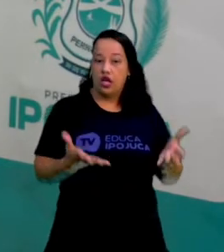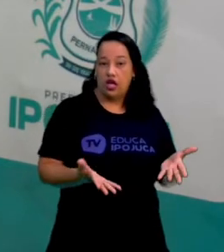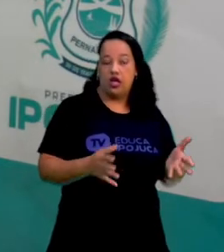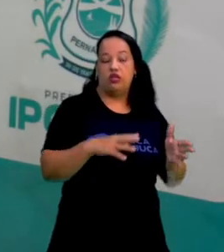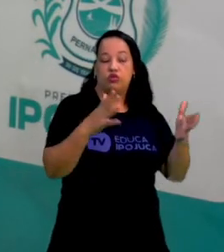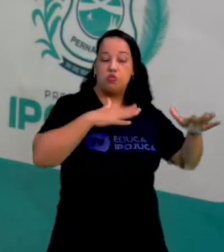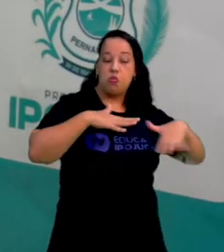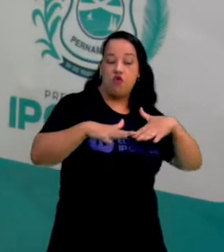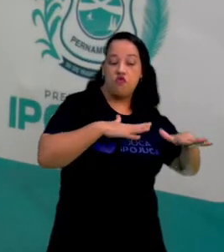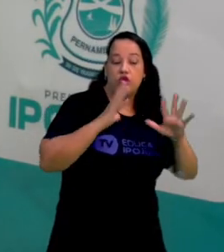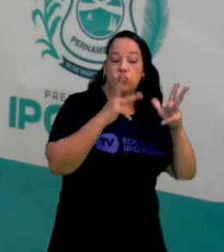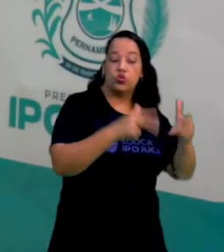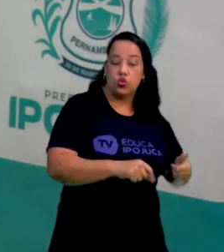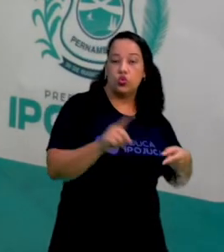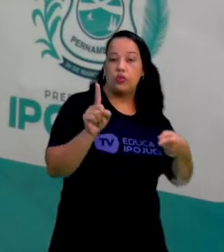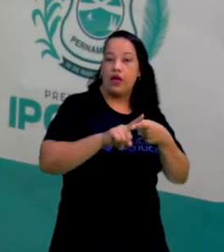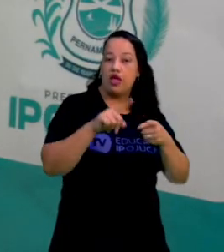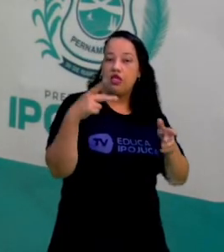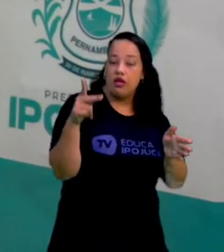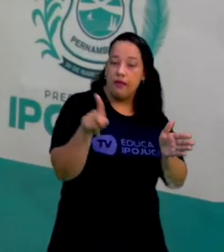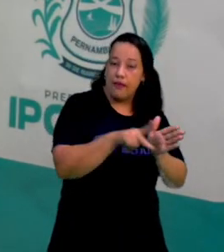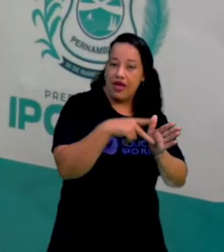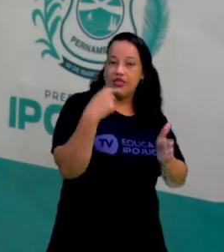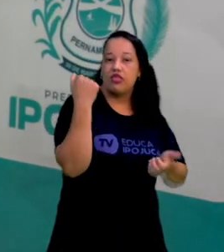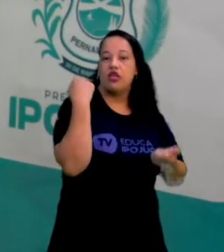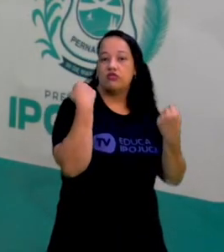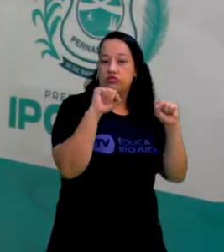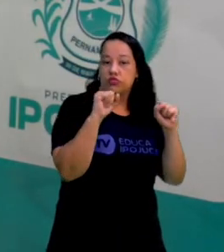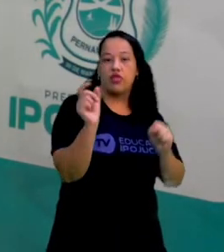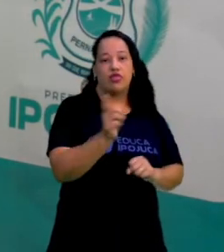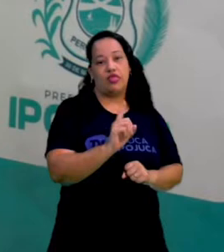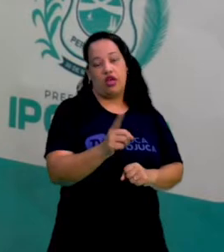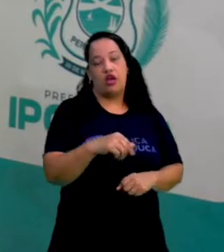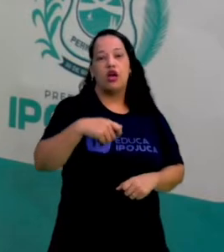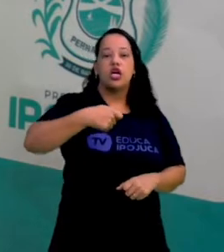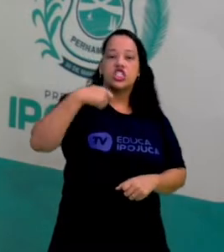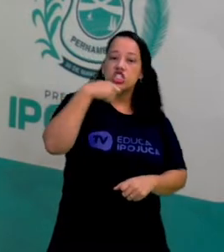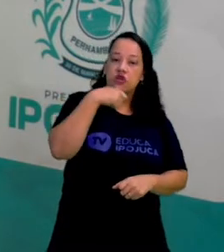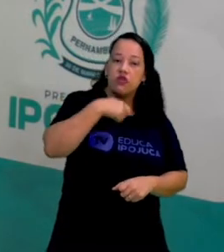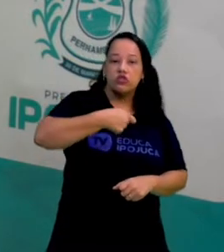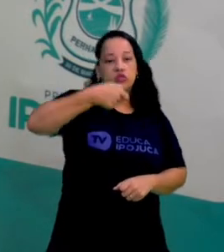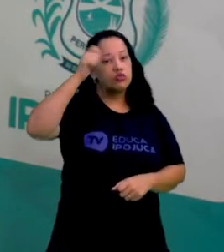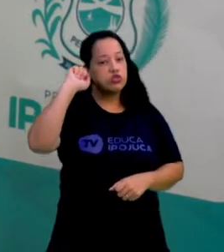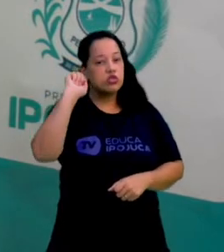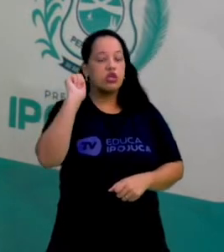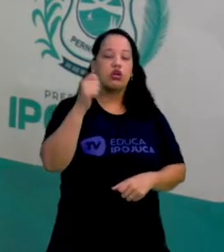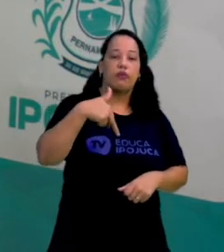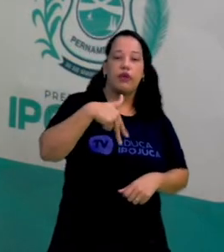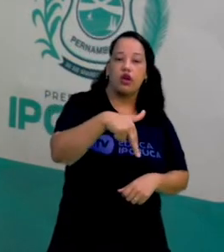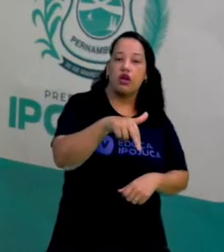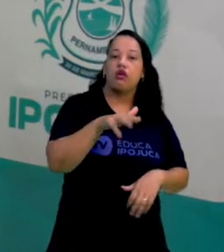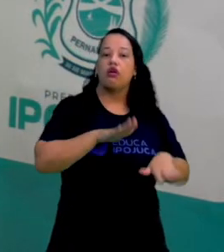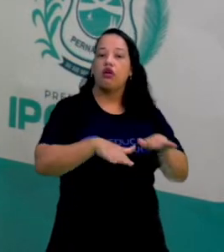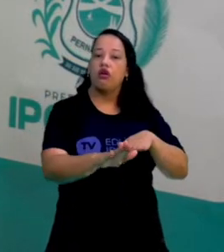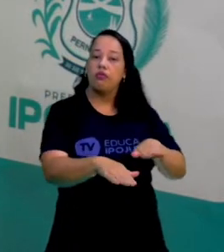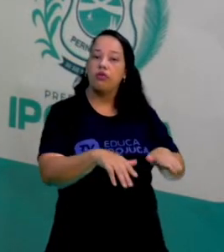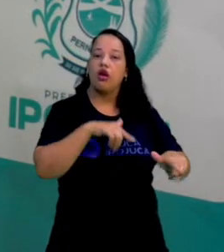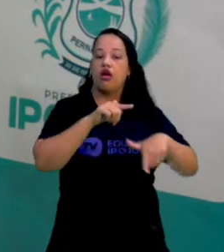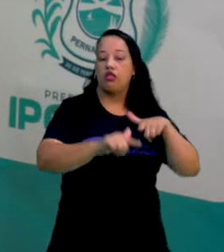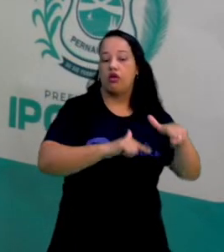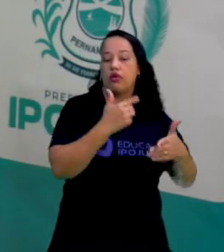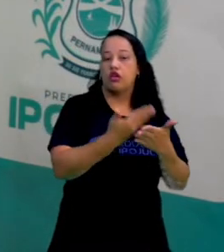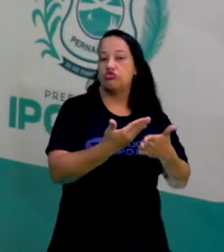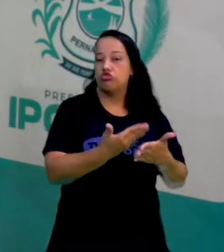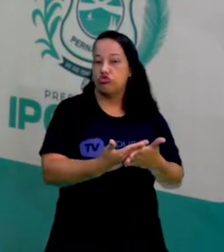é exercício físico. Escovar os dentes, pentear o cabelo, caminhar, estudar, trabalhar, não é